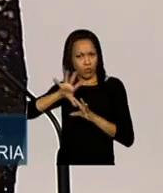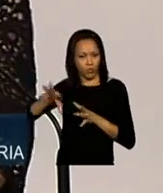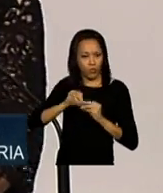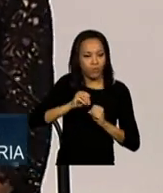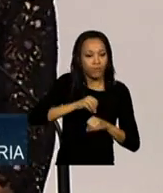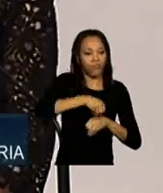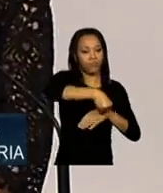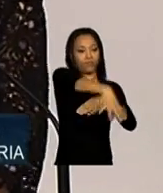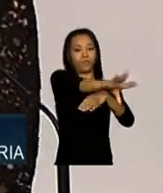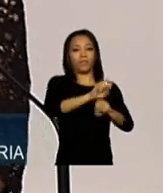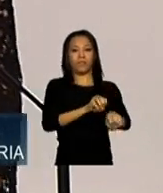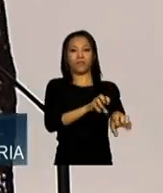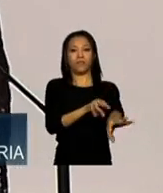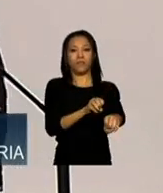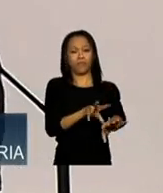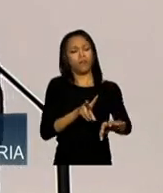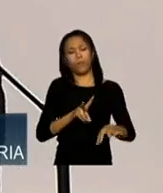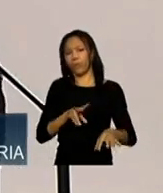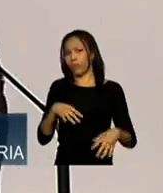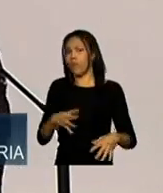ela vai beneficiar muito